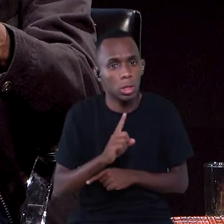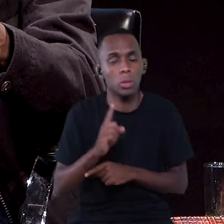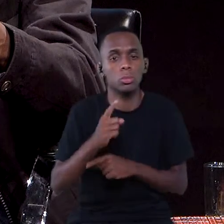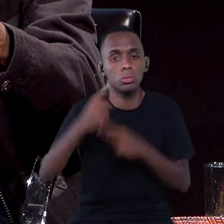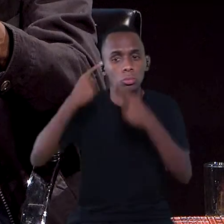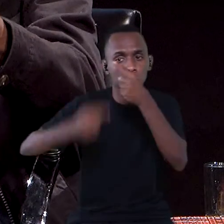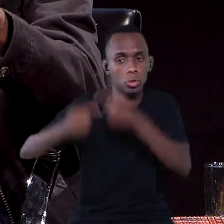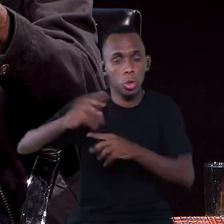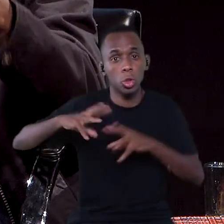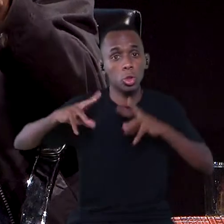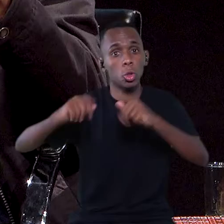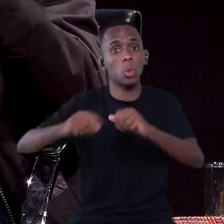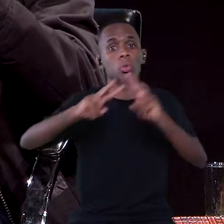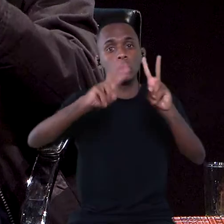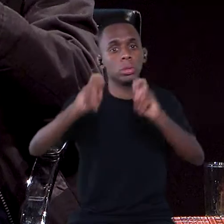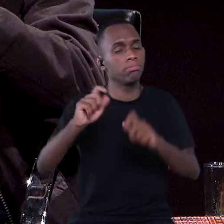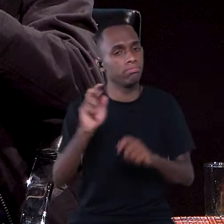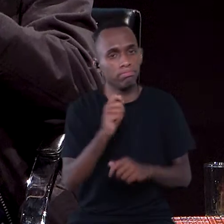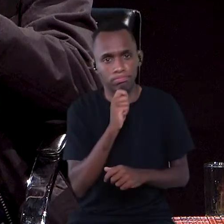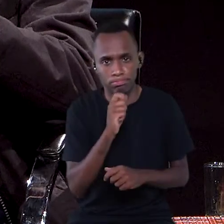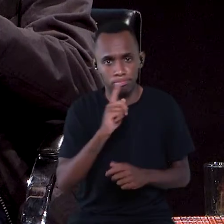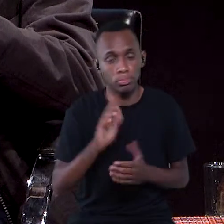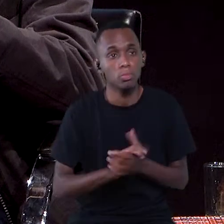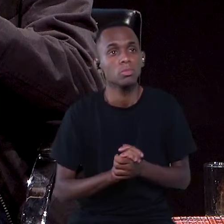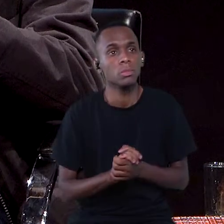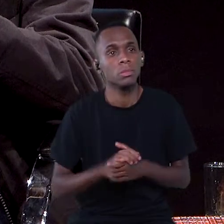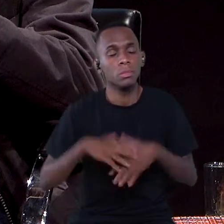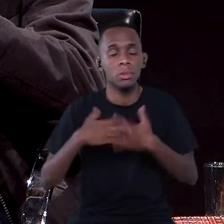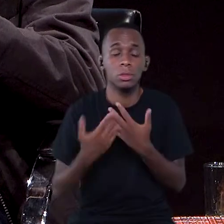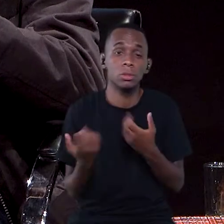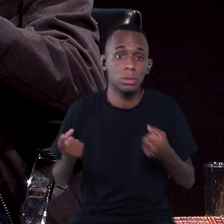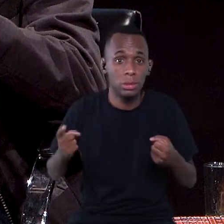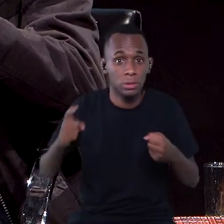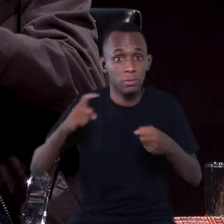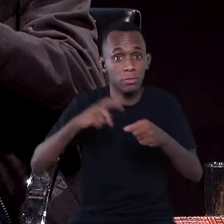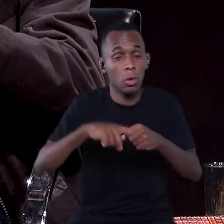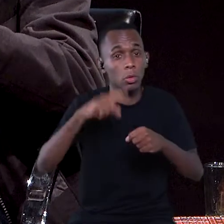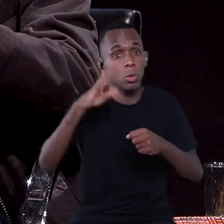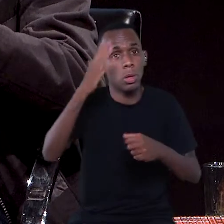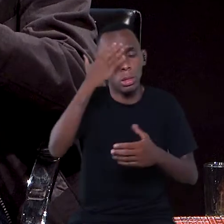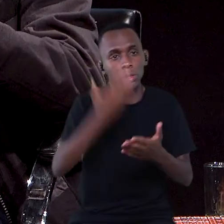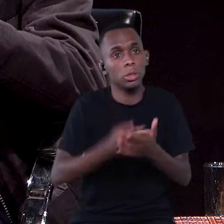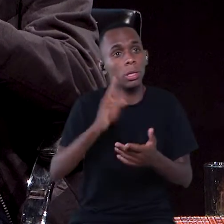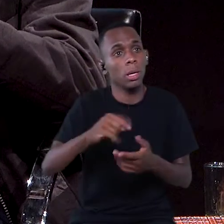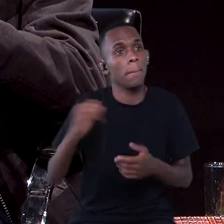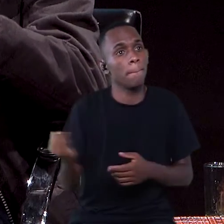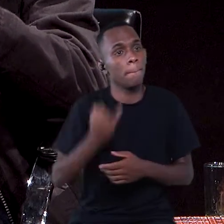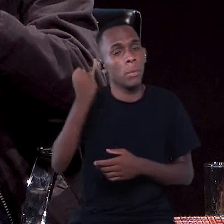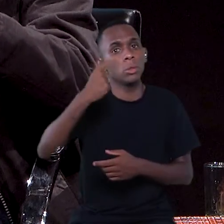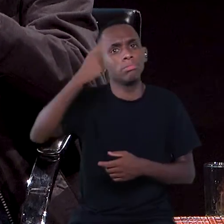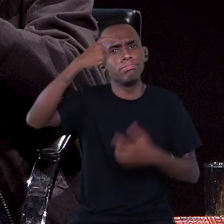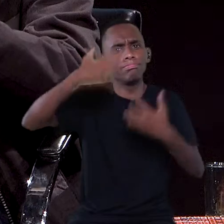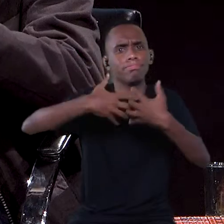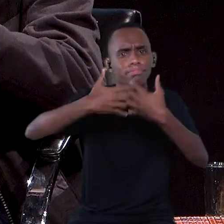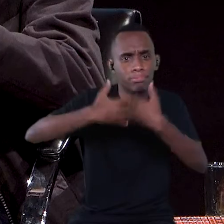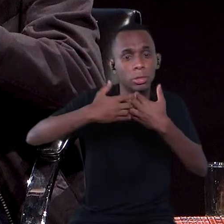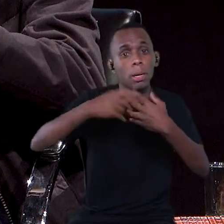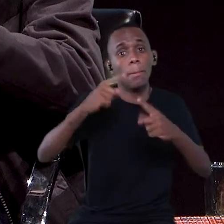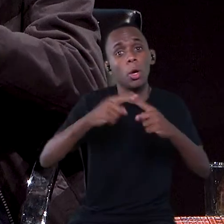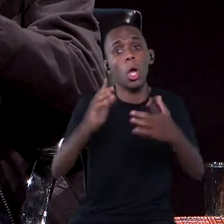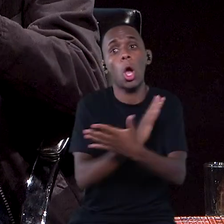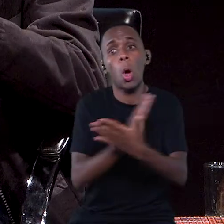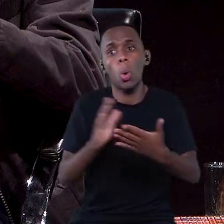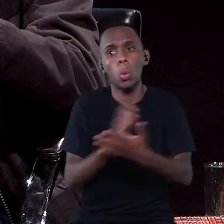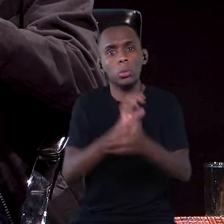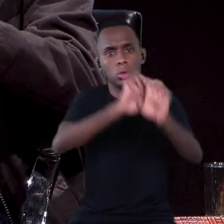todos os assuntos. Então, se há uma volta de um certo aspecto regionalista, eu acho que é importante pensá-lo, sim. Até porque certas estruturas regionais do